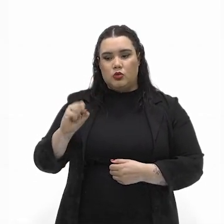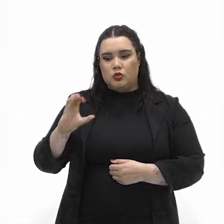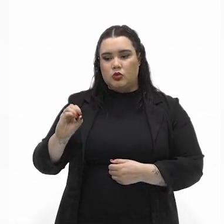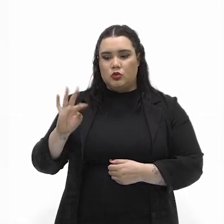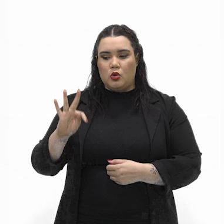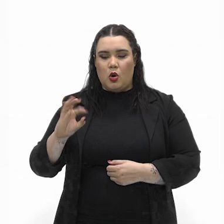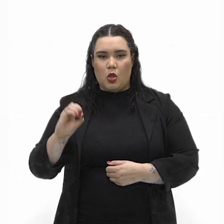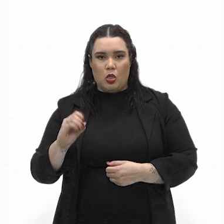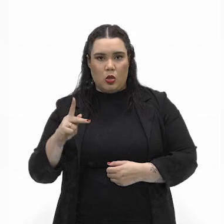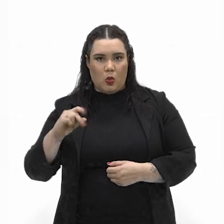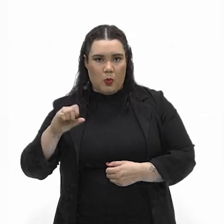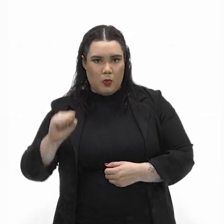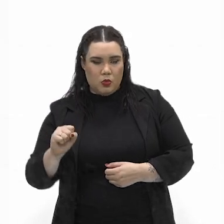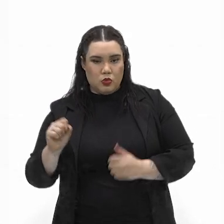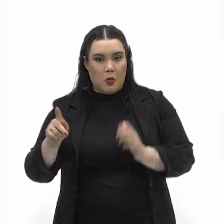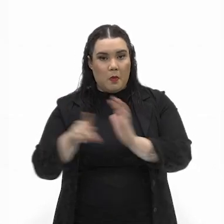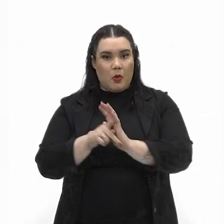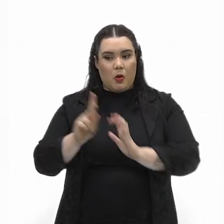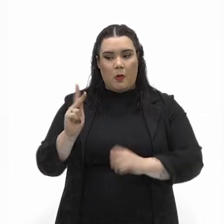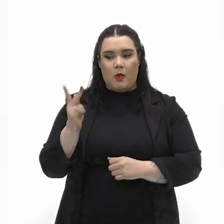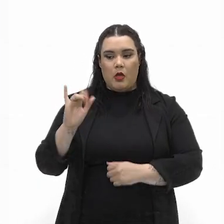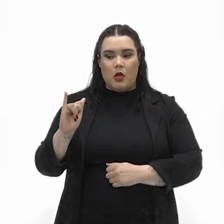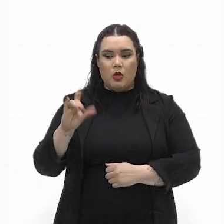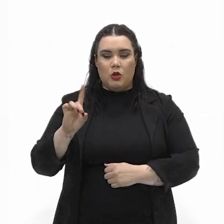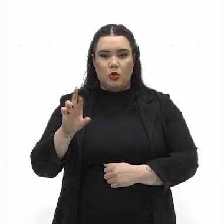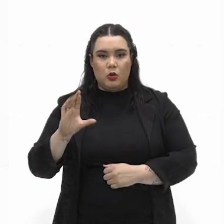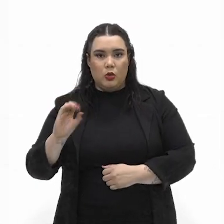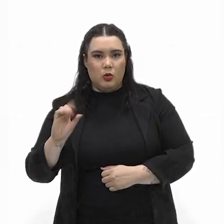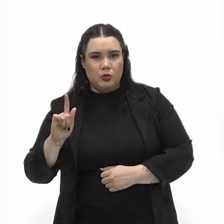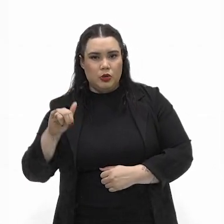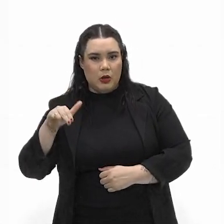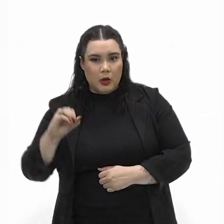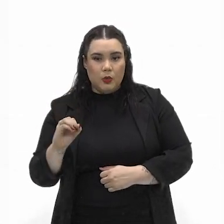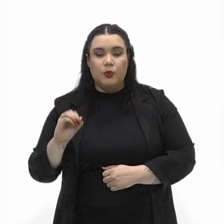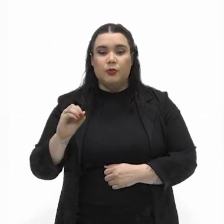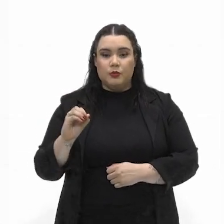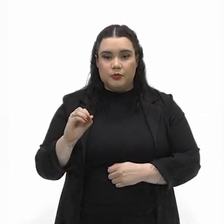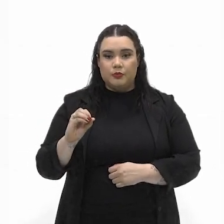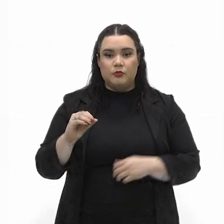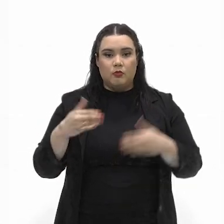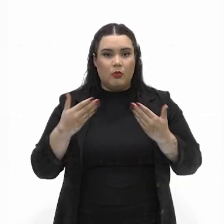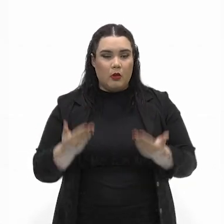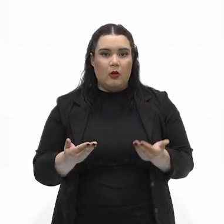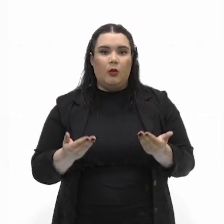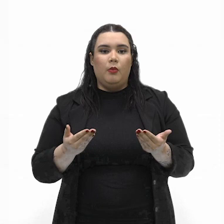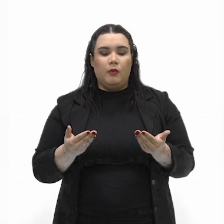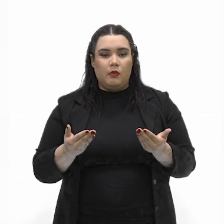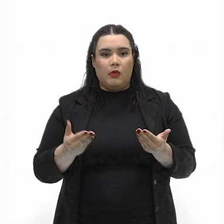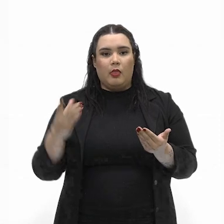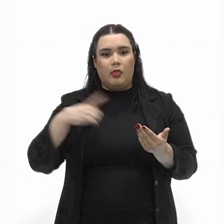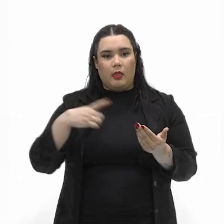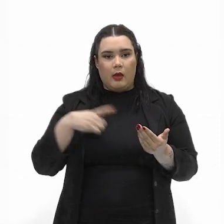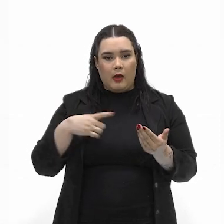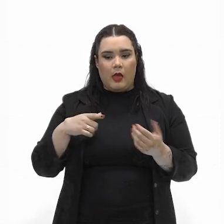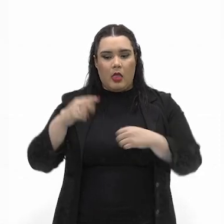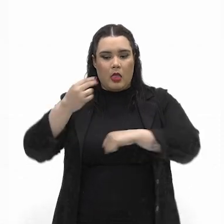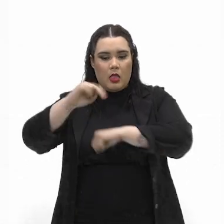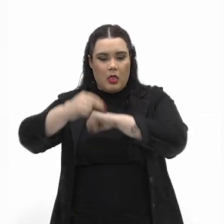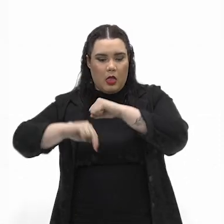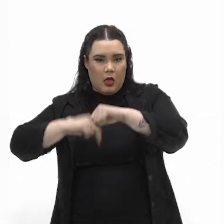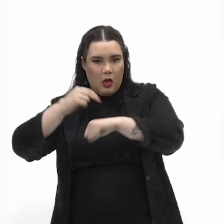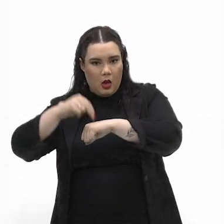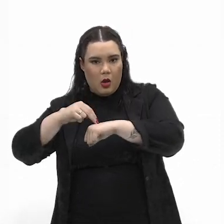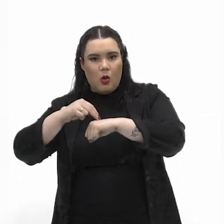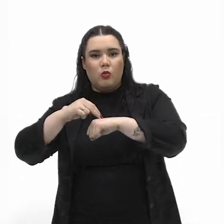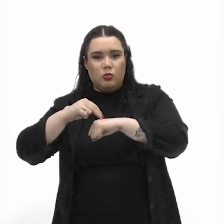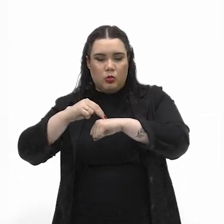que se unem e formam um átomo de hélio. Nessa união, a gente vai ter um nêutron e a gente vai liberar uma quantidade